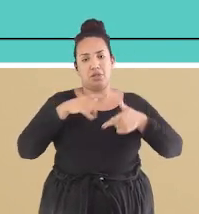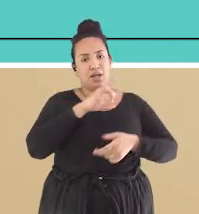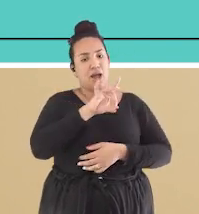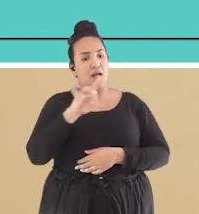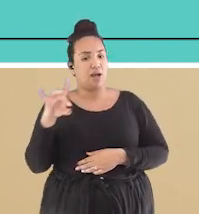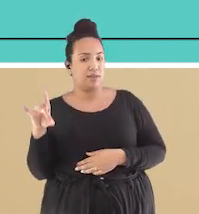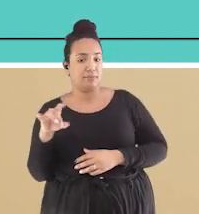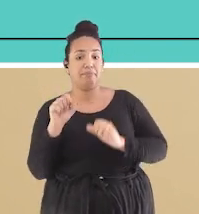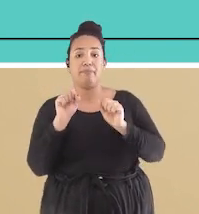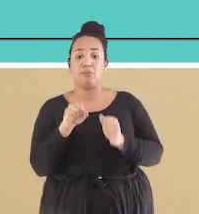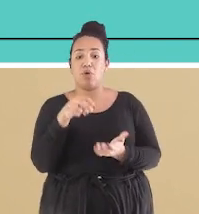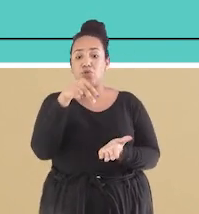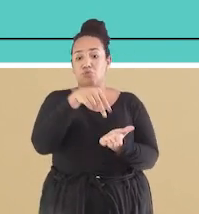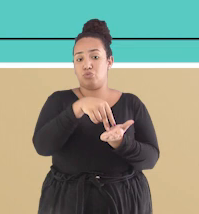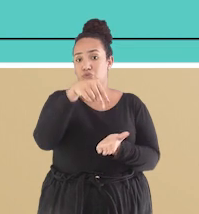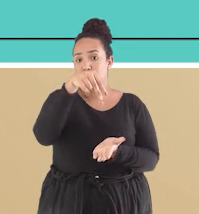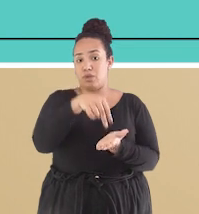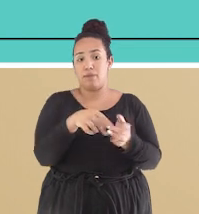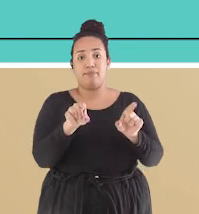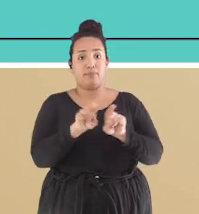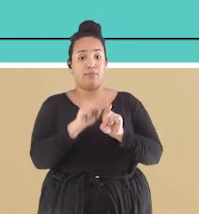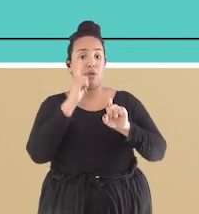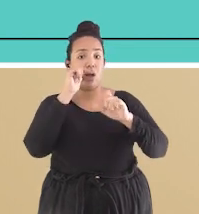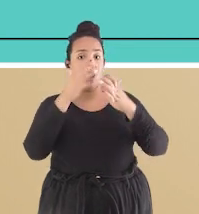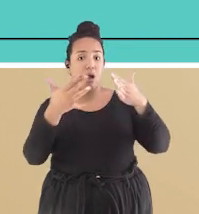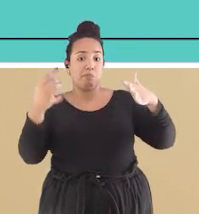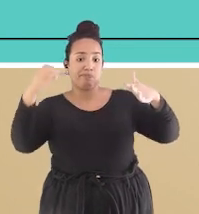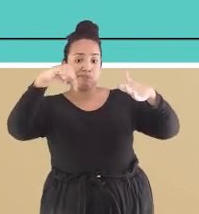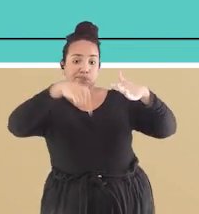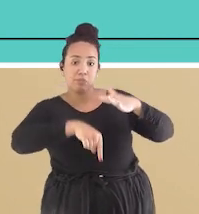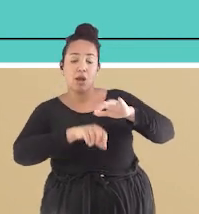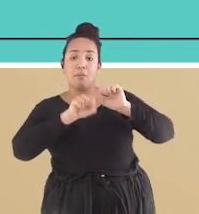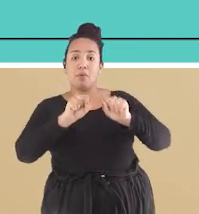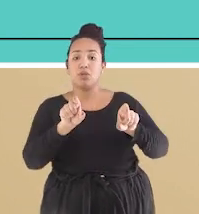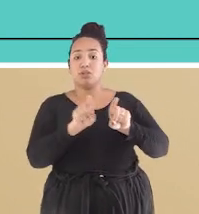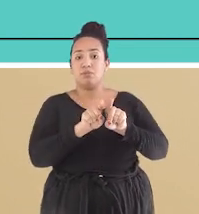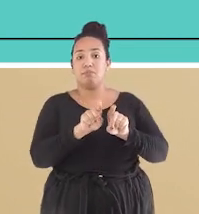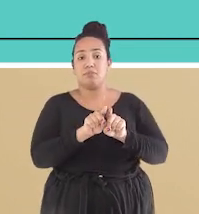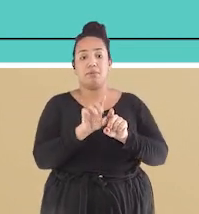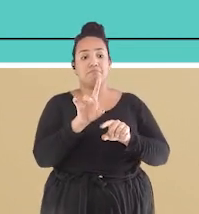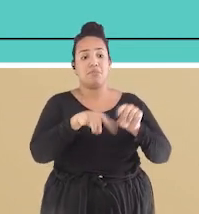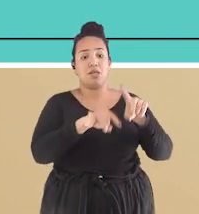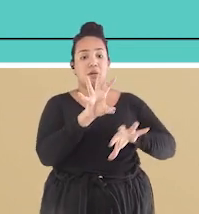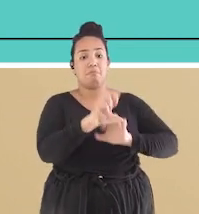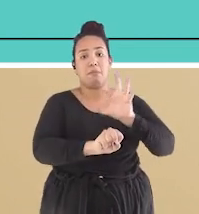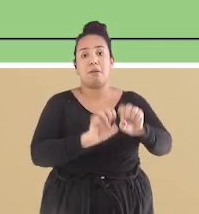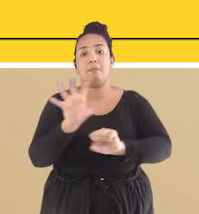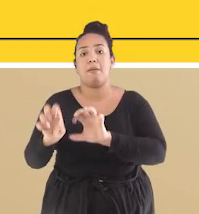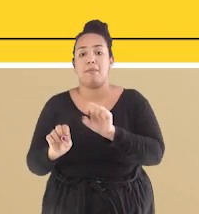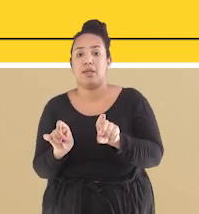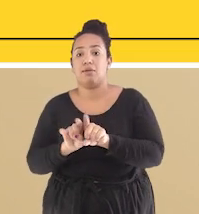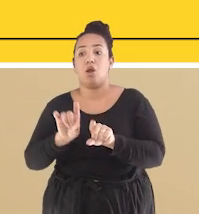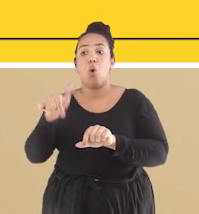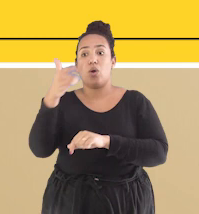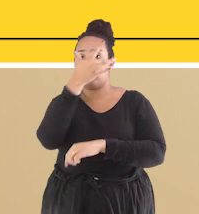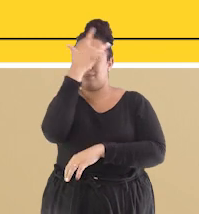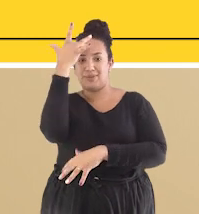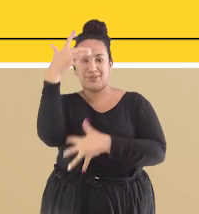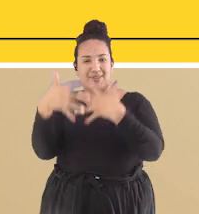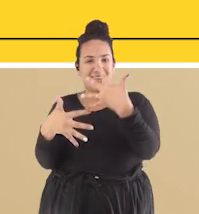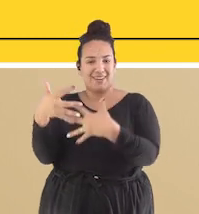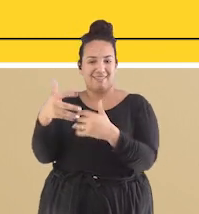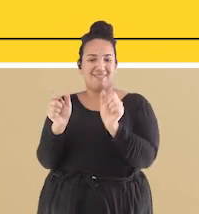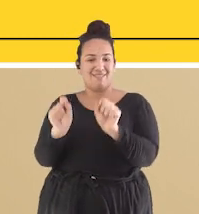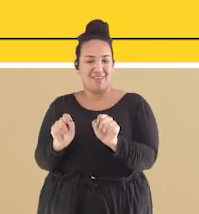são capazes de pular, mergulhar para frente e agarrar tanto objetos como outras pessoas para atrapalhá-las. Fall Guys é uma